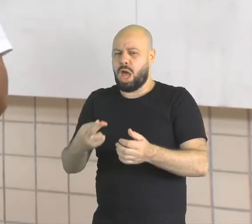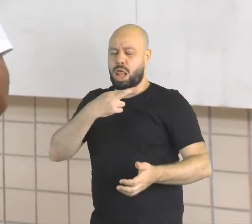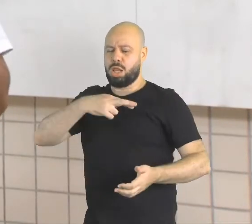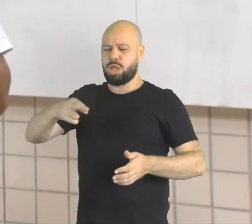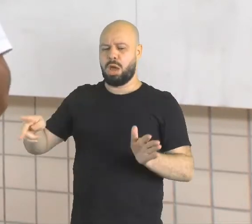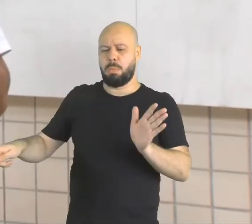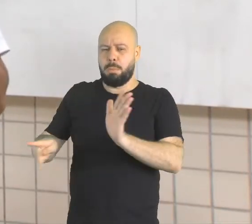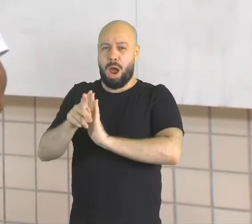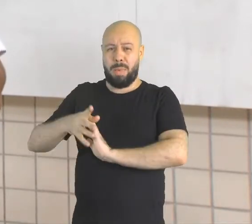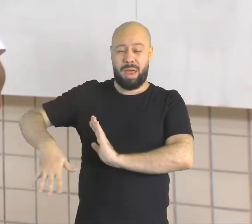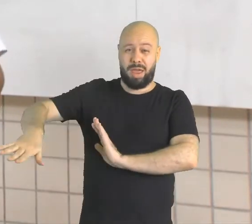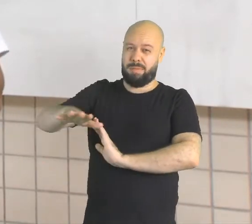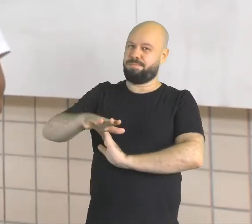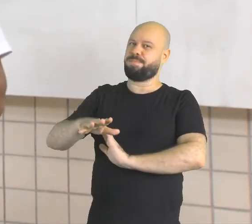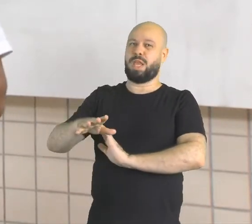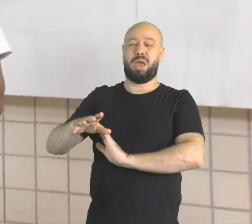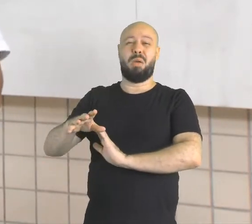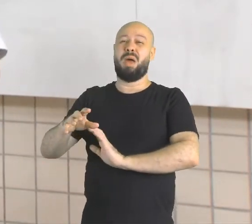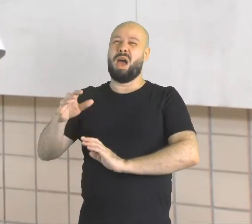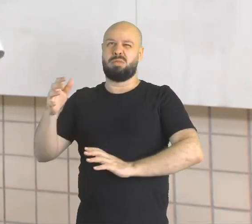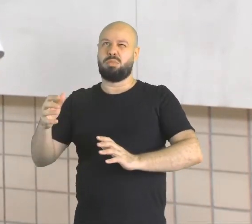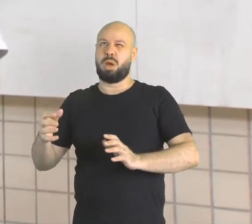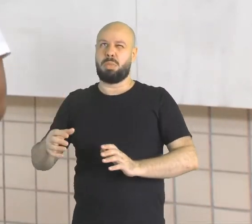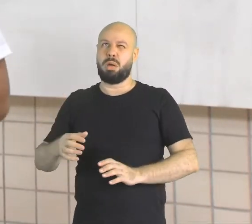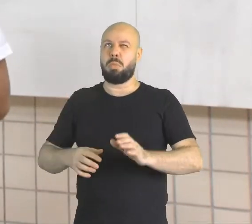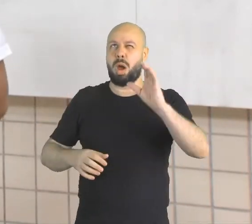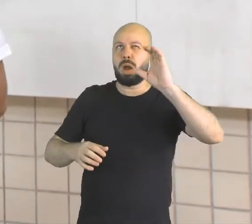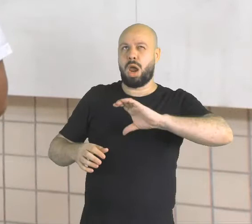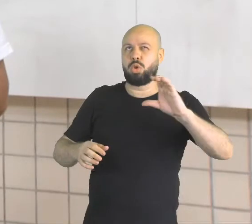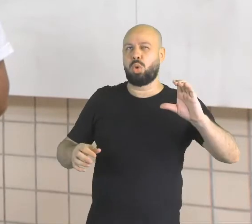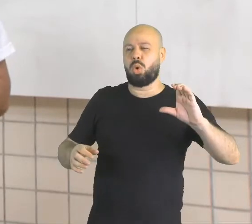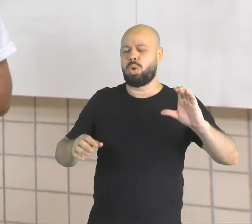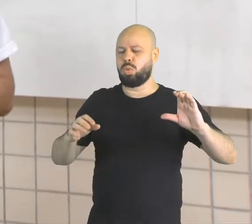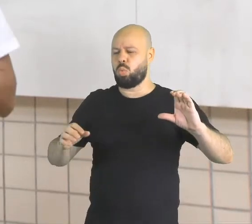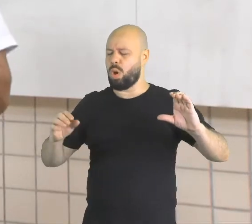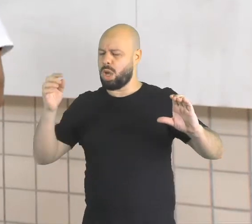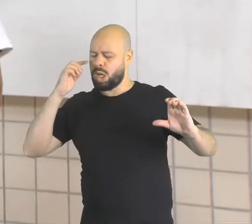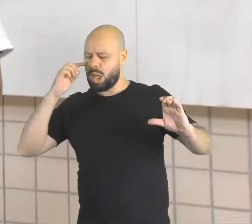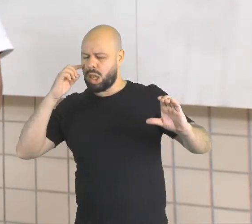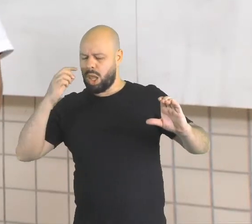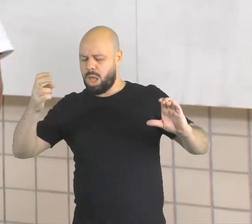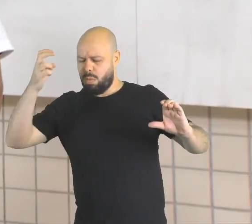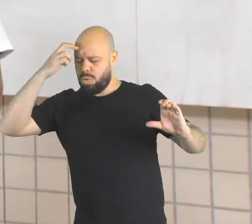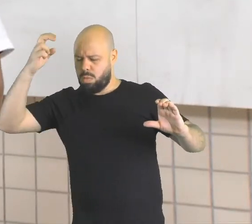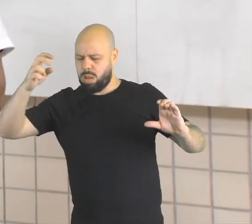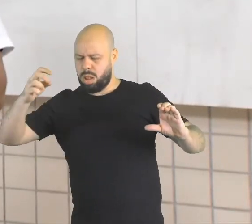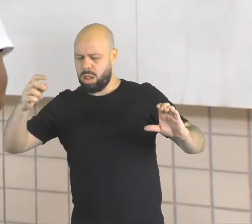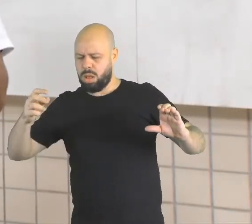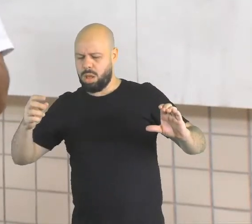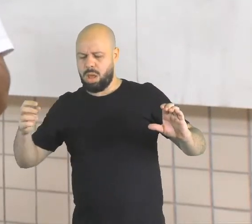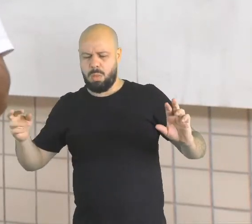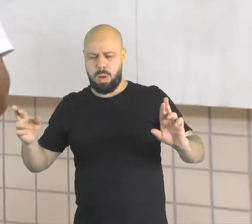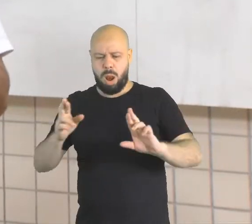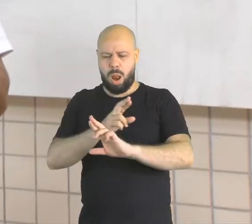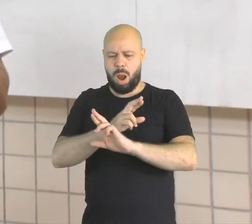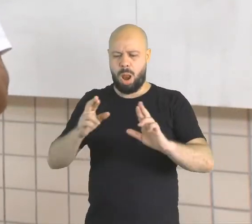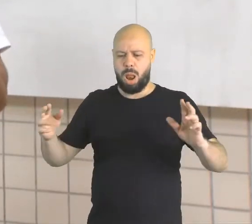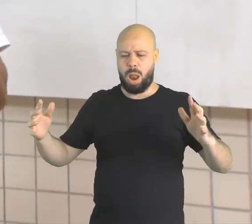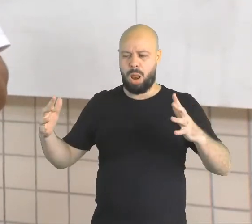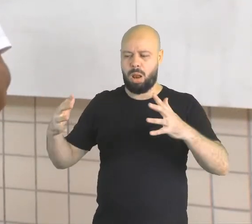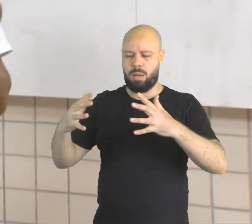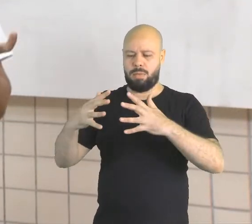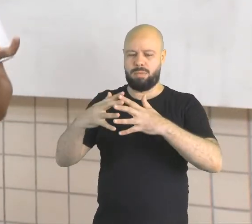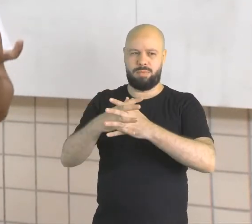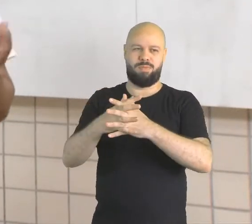indígena passaria por um sincretismo religioso obrigatório, compulsório, porque os europeus chamavam os indígenas